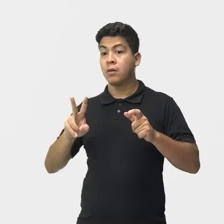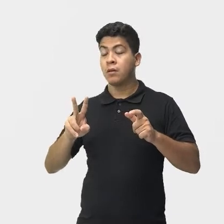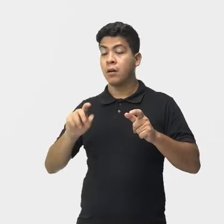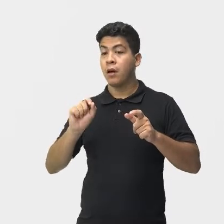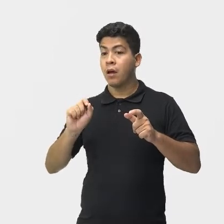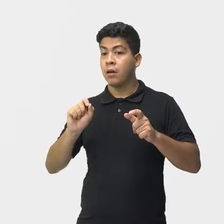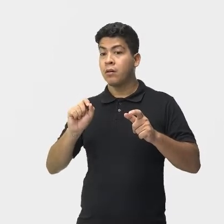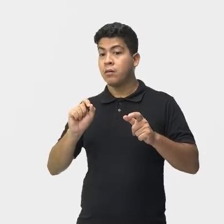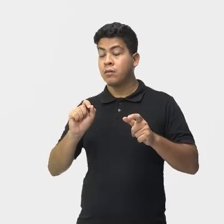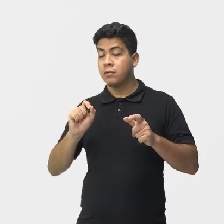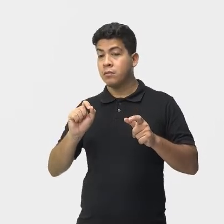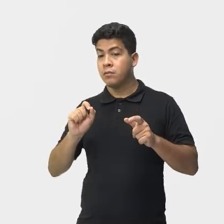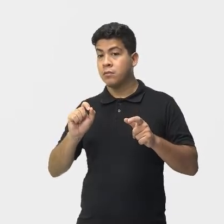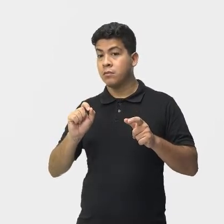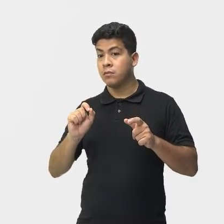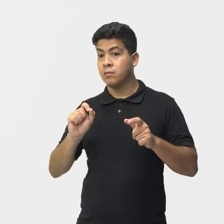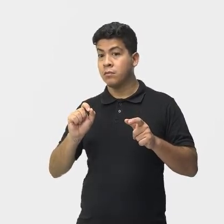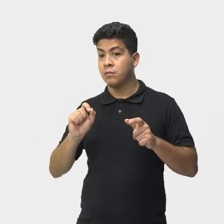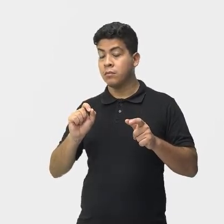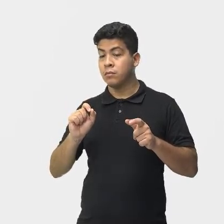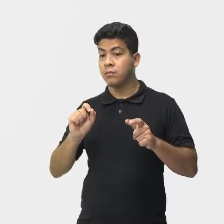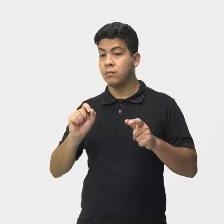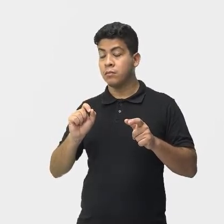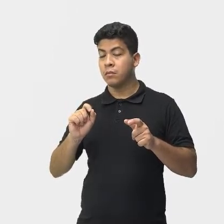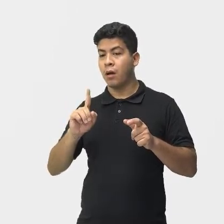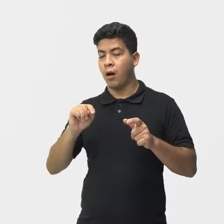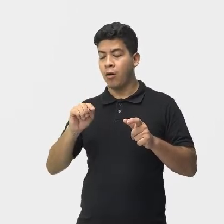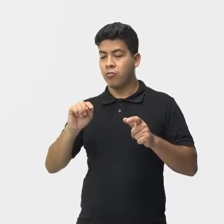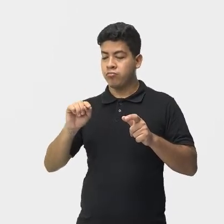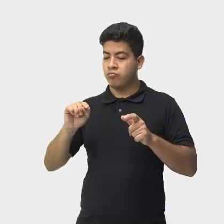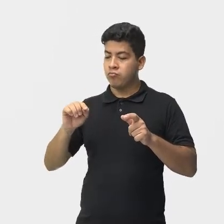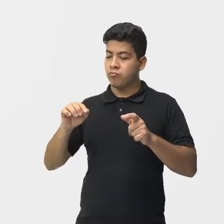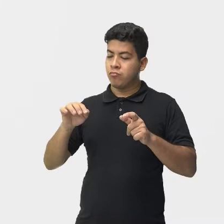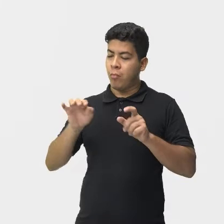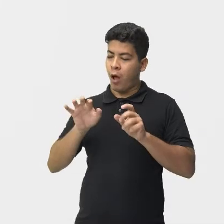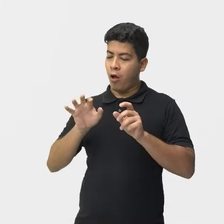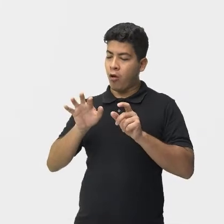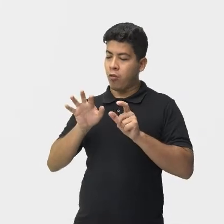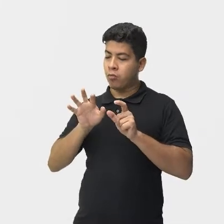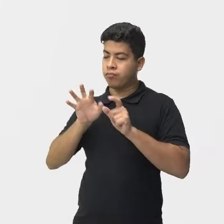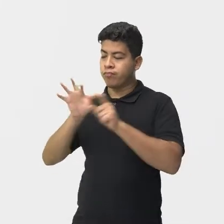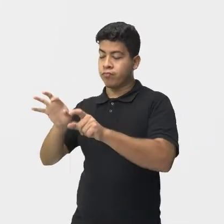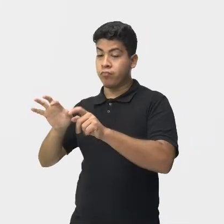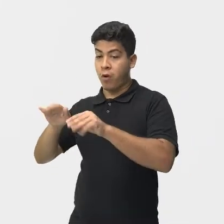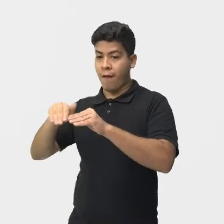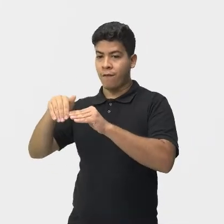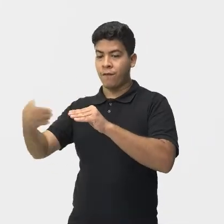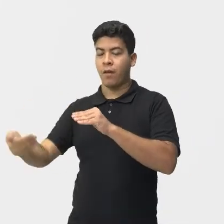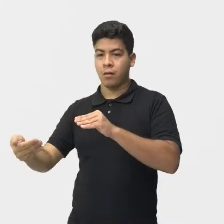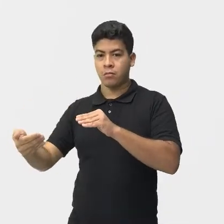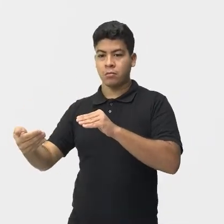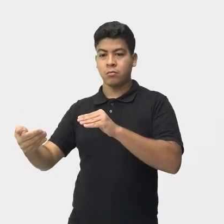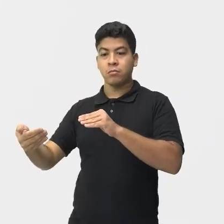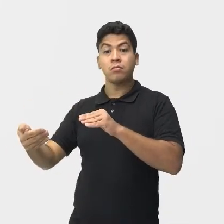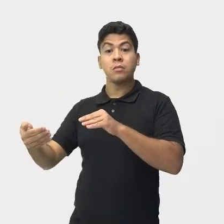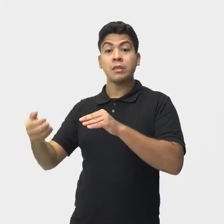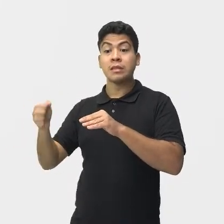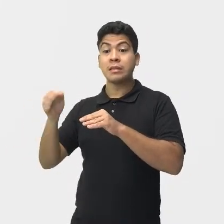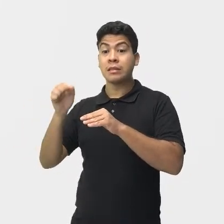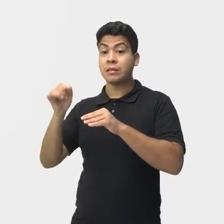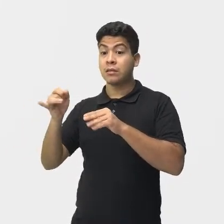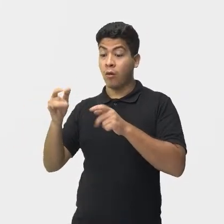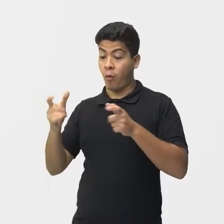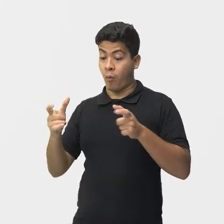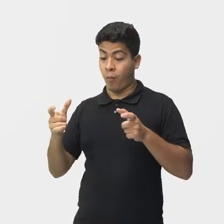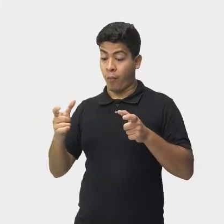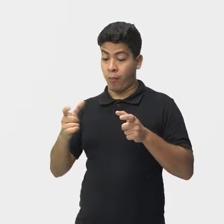que foi trabalho feito sobre o meio externo, né? Trabalho realizado. Se o volume estiver diminuindo, eu vou